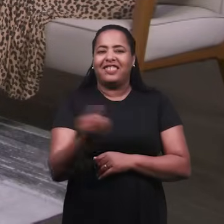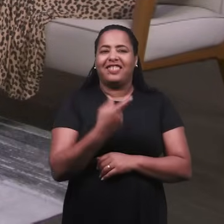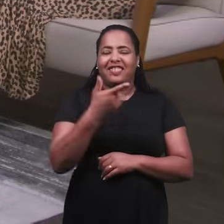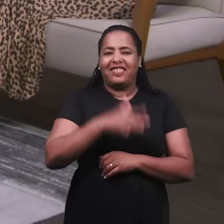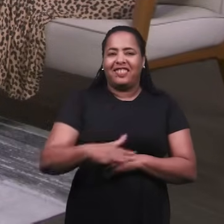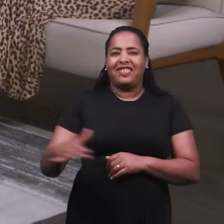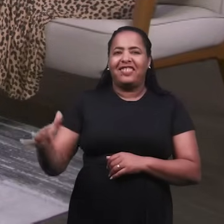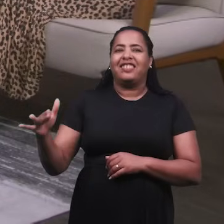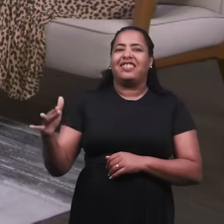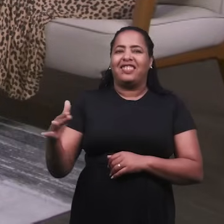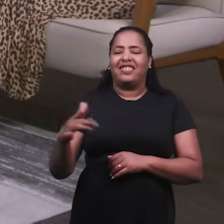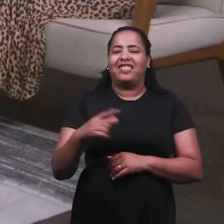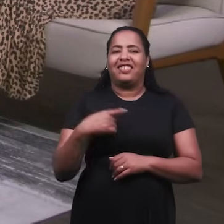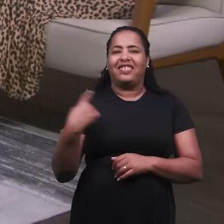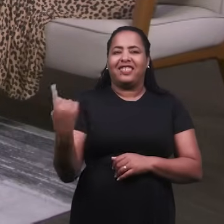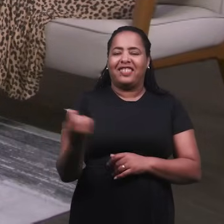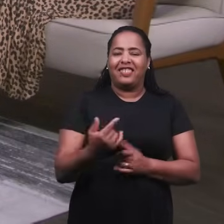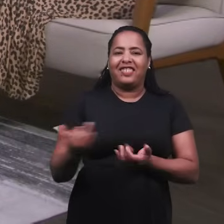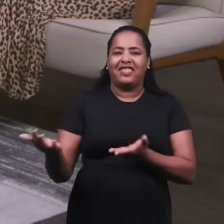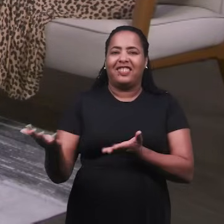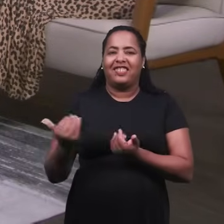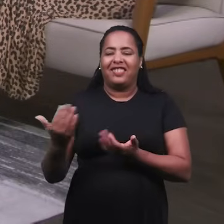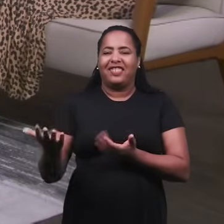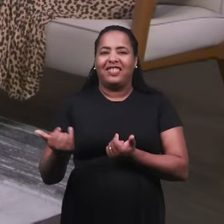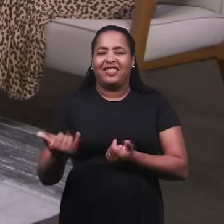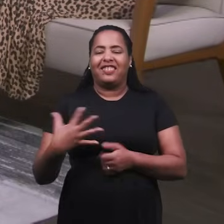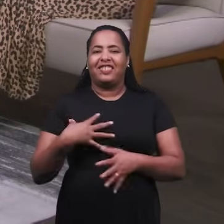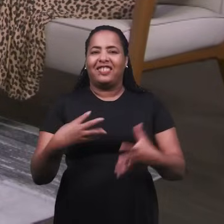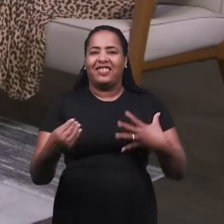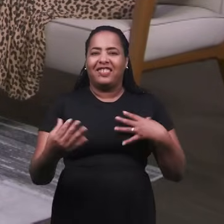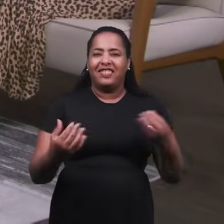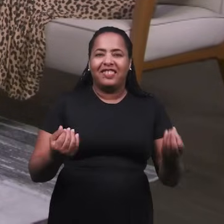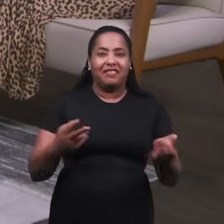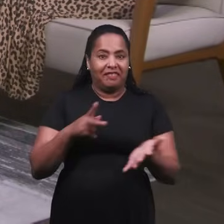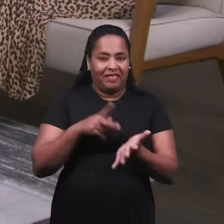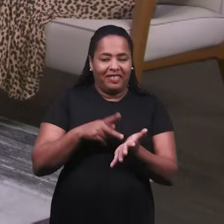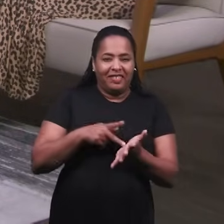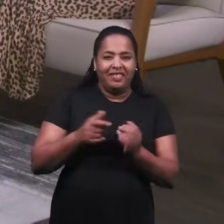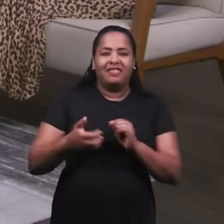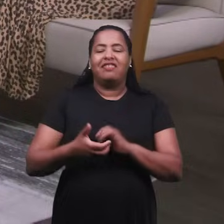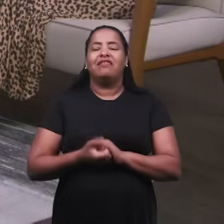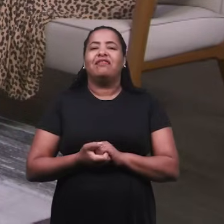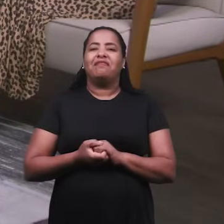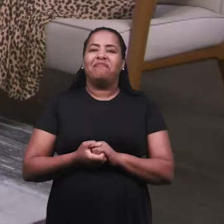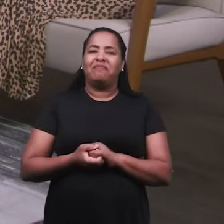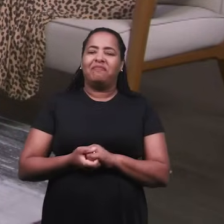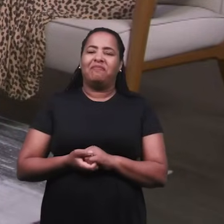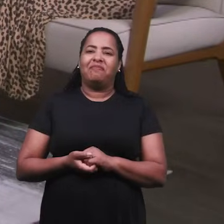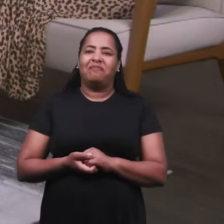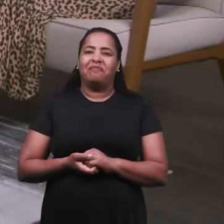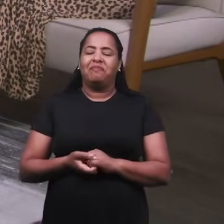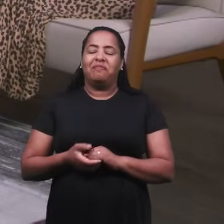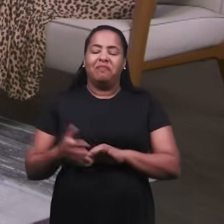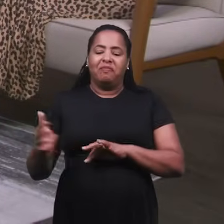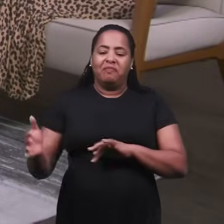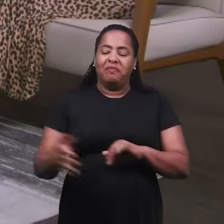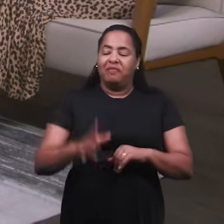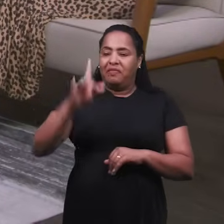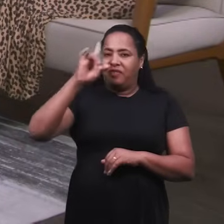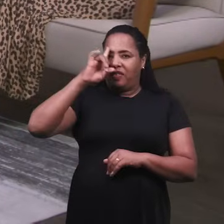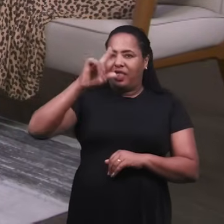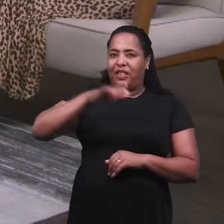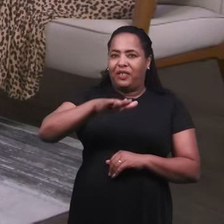nossas crianças, com os nossos jovens, com os nossos filhos, não é verdade? Também. Deus